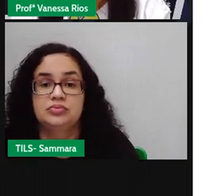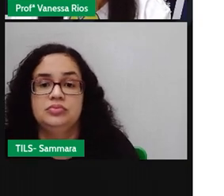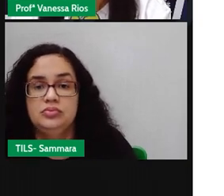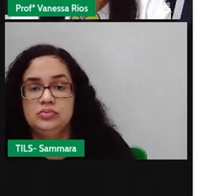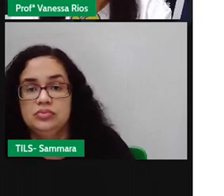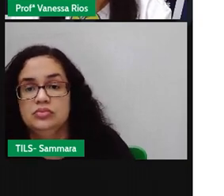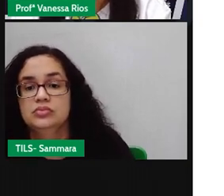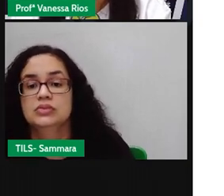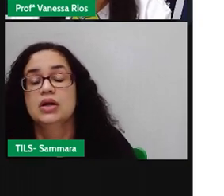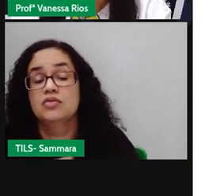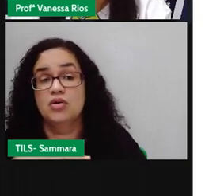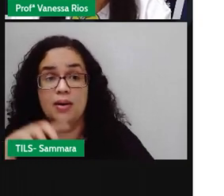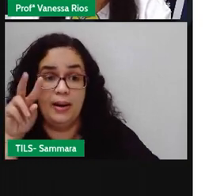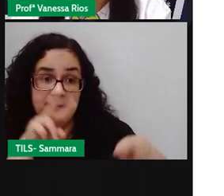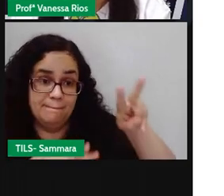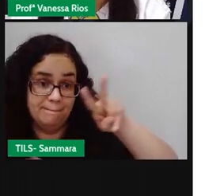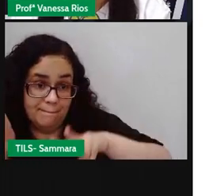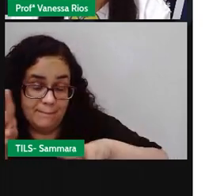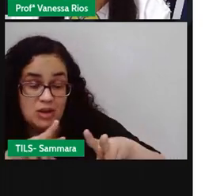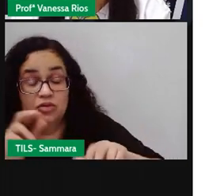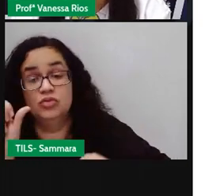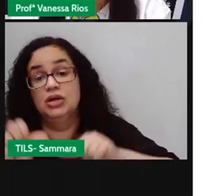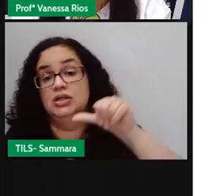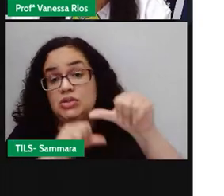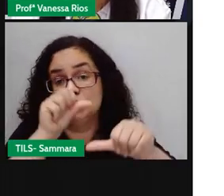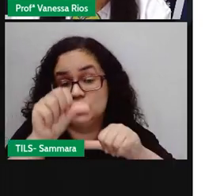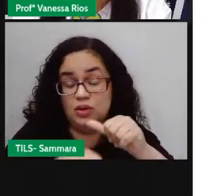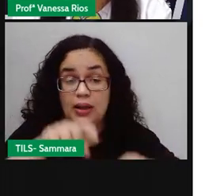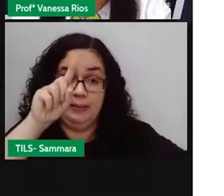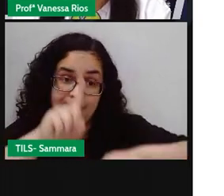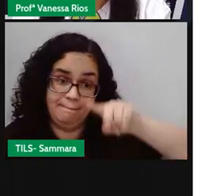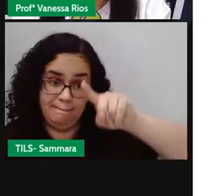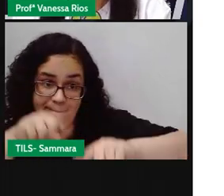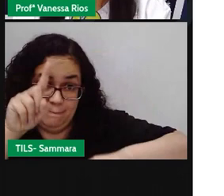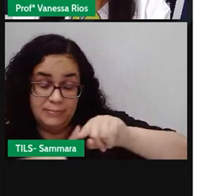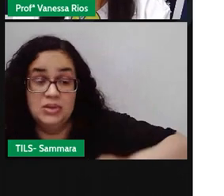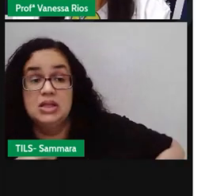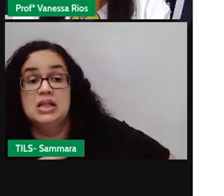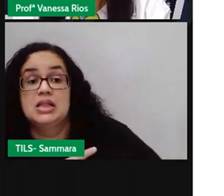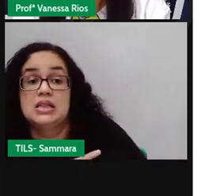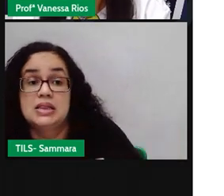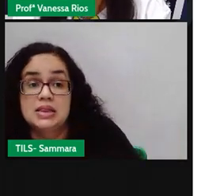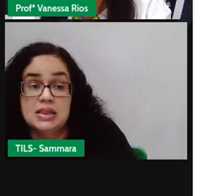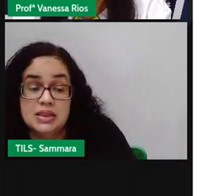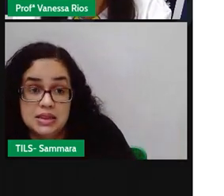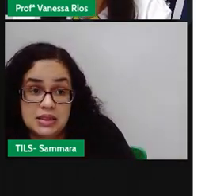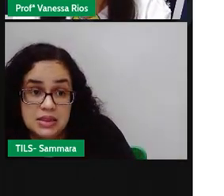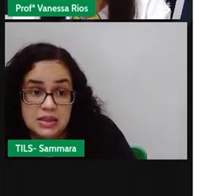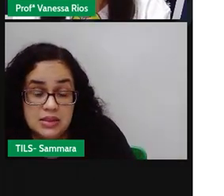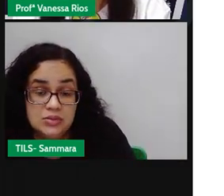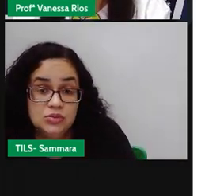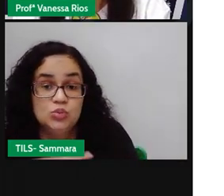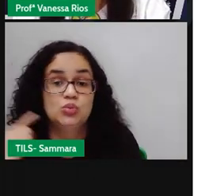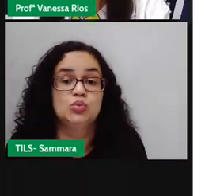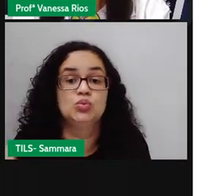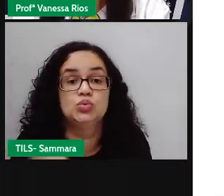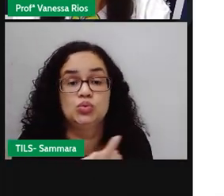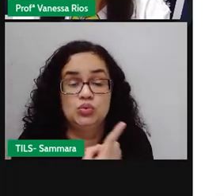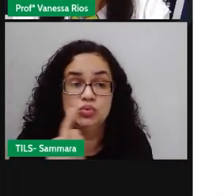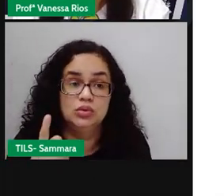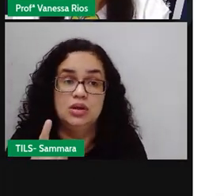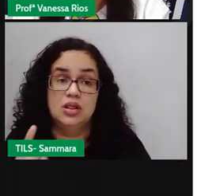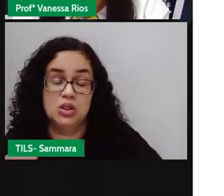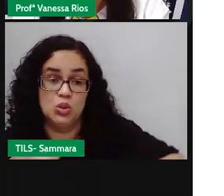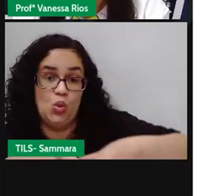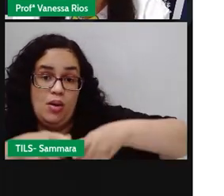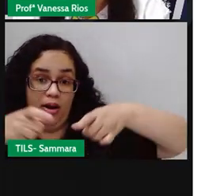gasoso. E aí a gente observa, né, a variedade de materiais que existem ao nosso redor é muito